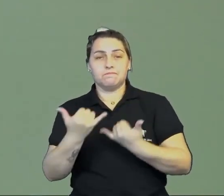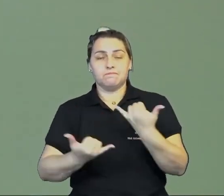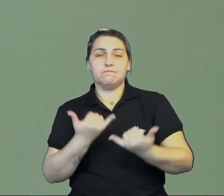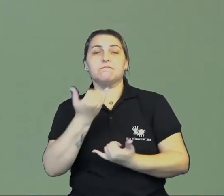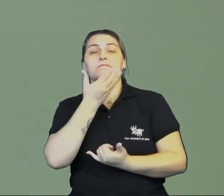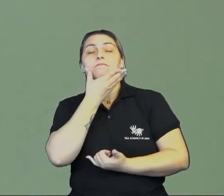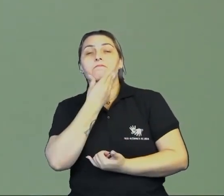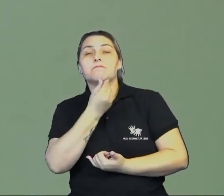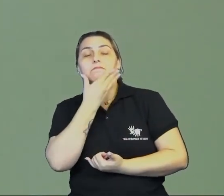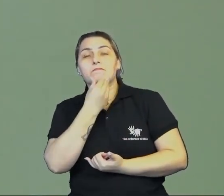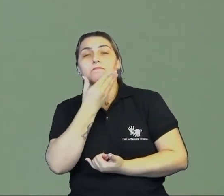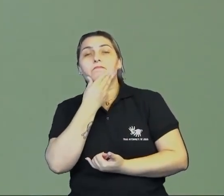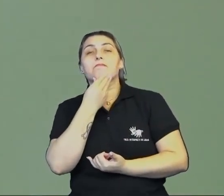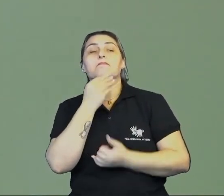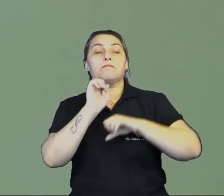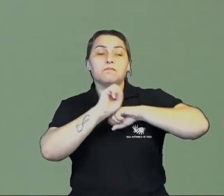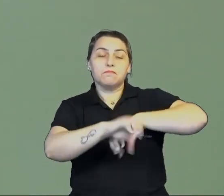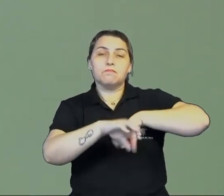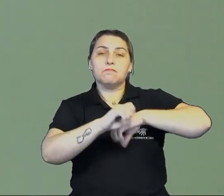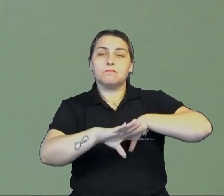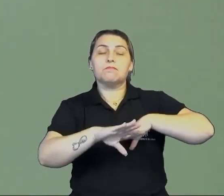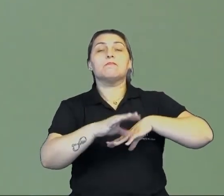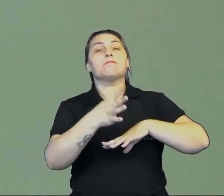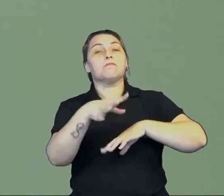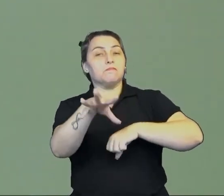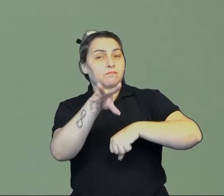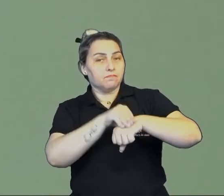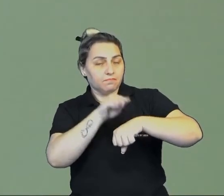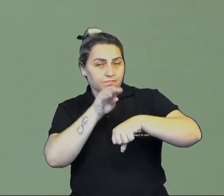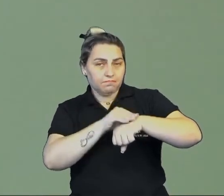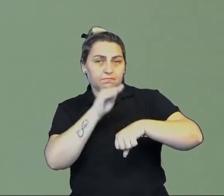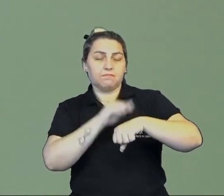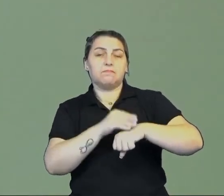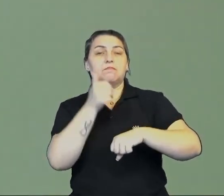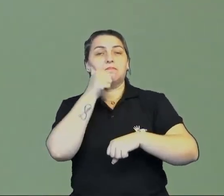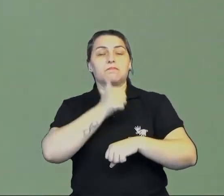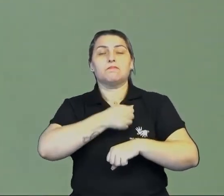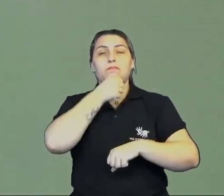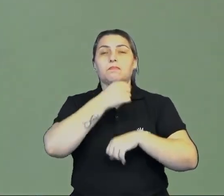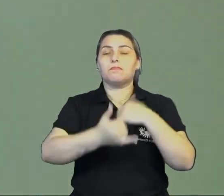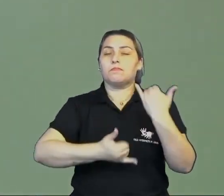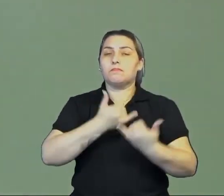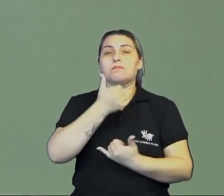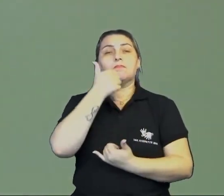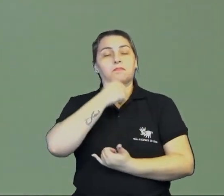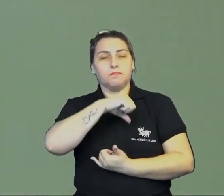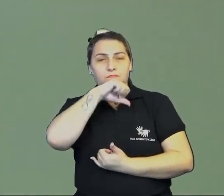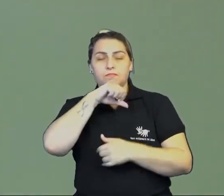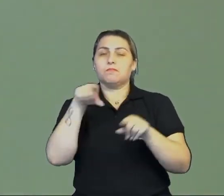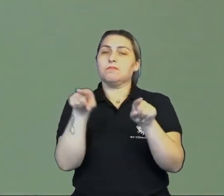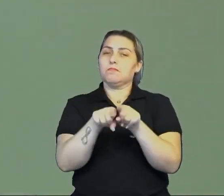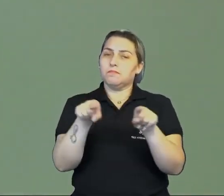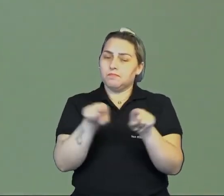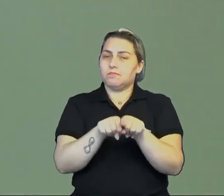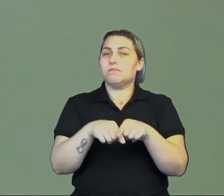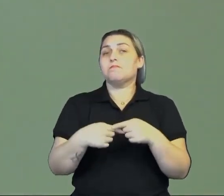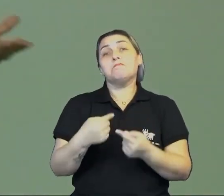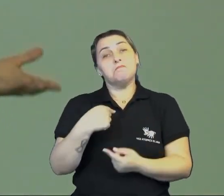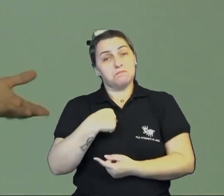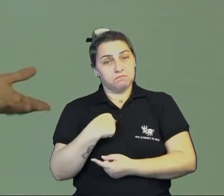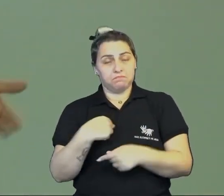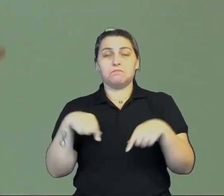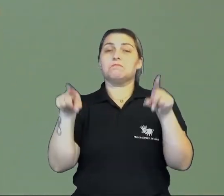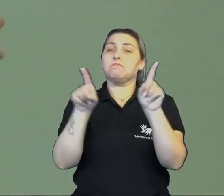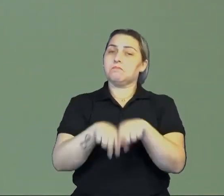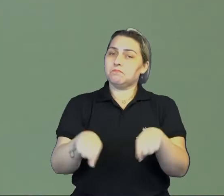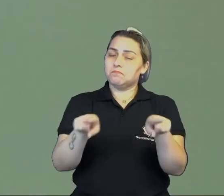se faça, ela é repassada. Vejo que é um conhecimento que, minha avó brincava de boneca, minha mãe brincou de boneca, eu vou brincar de boneca.